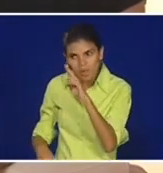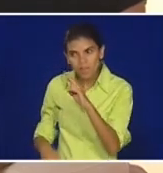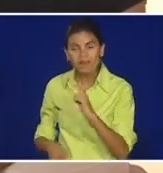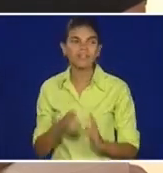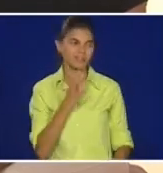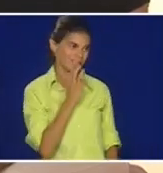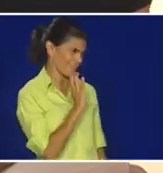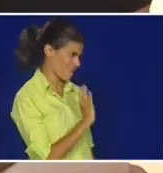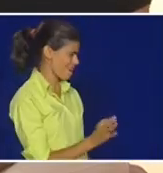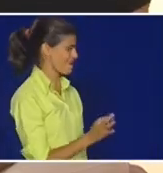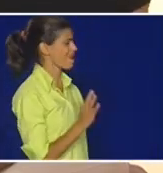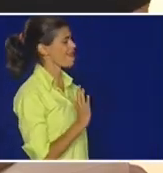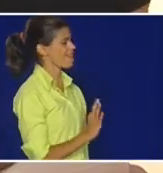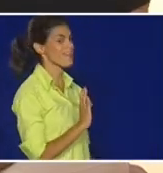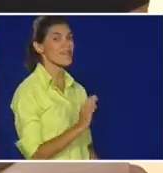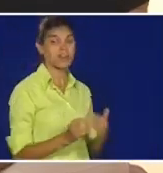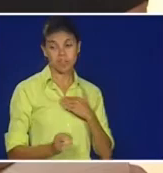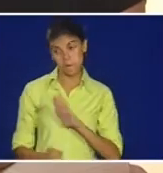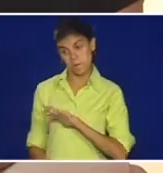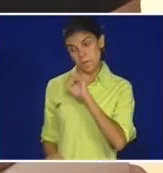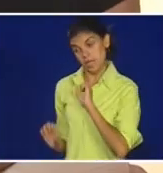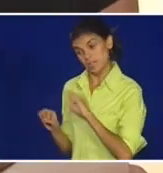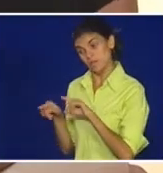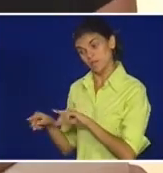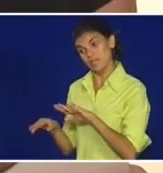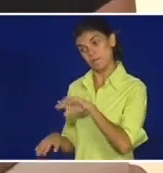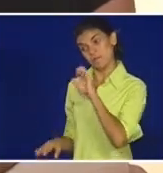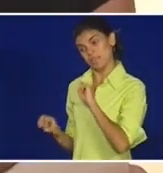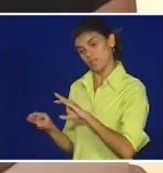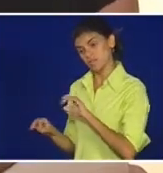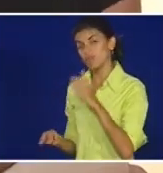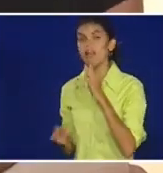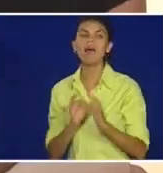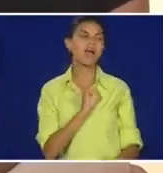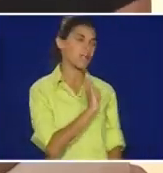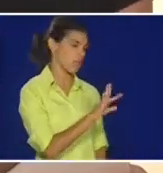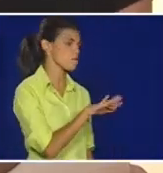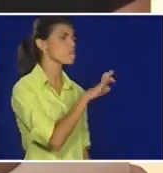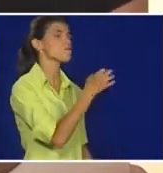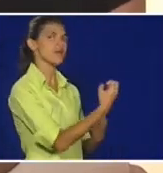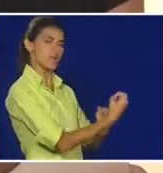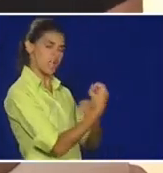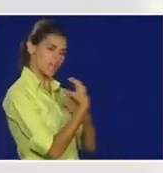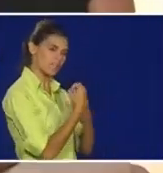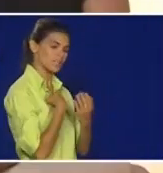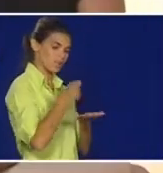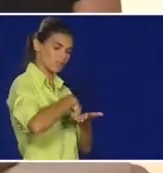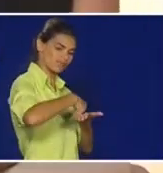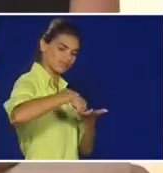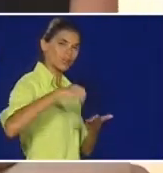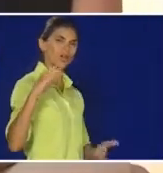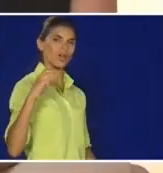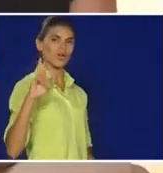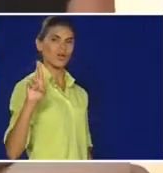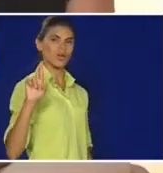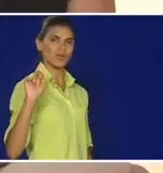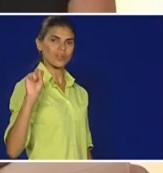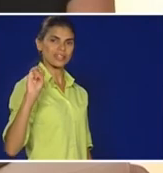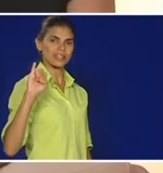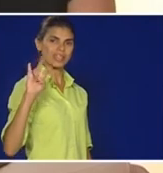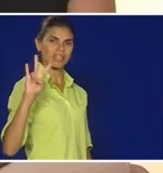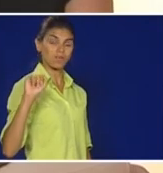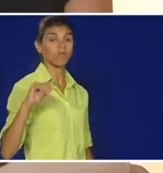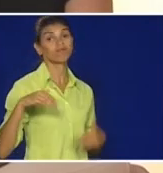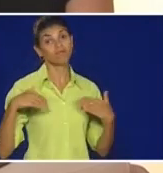A mamãe ensinou para você. Também ensinou a letra cursiva. A letra cursiva. Assim, a gente optou por esse